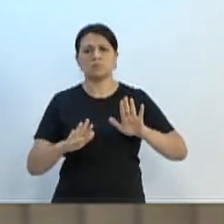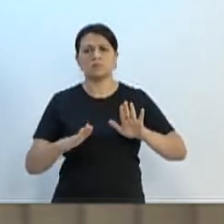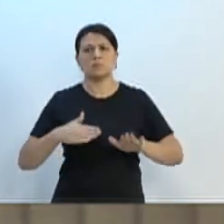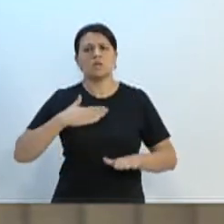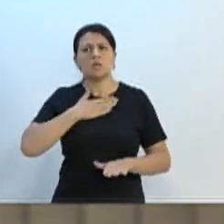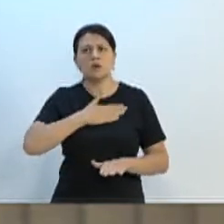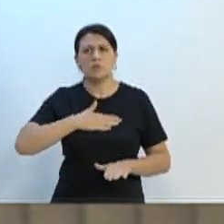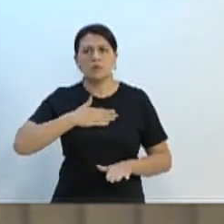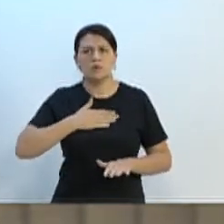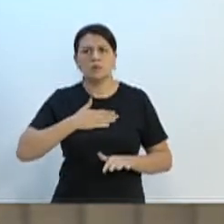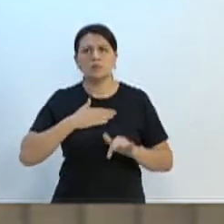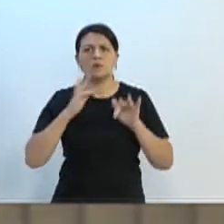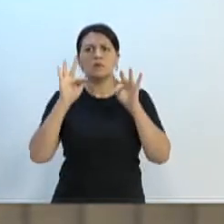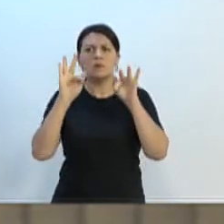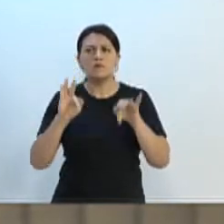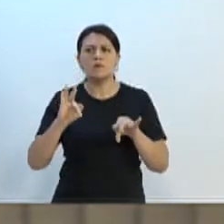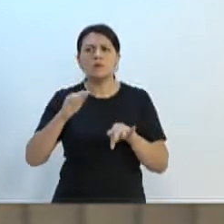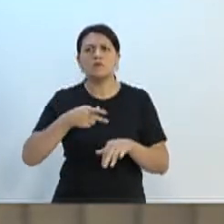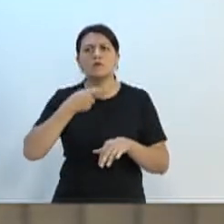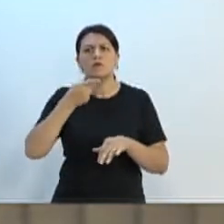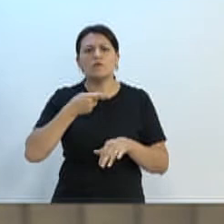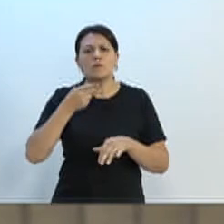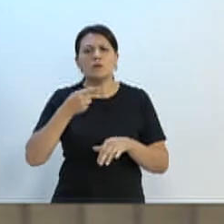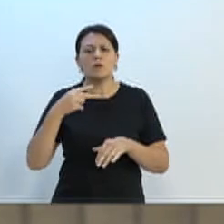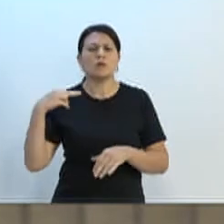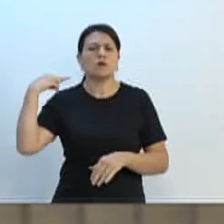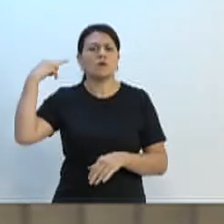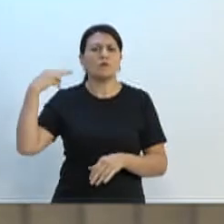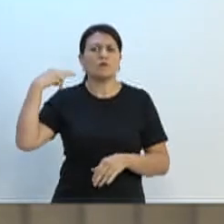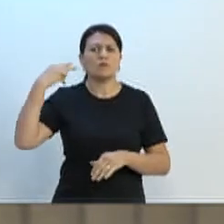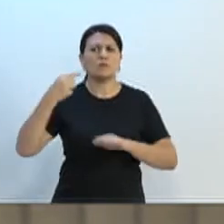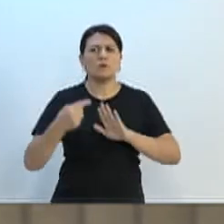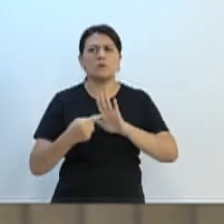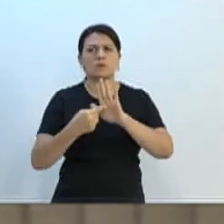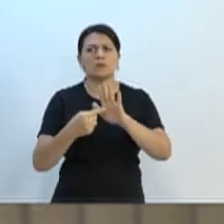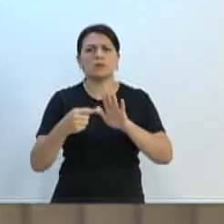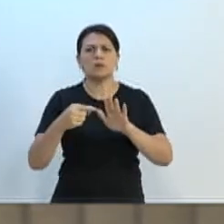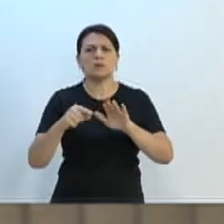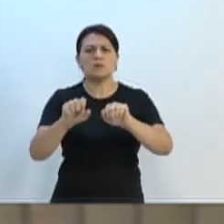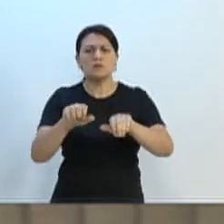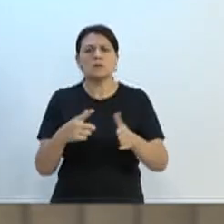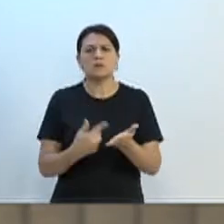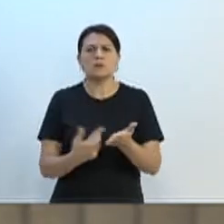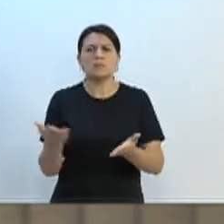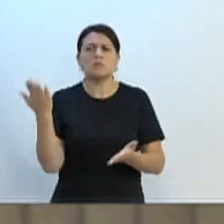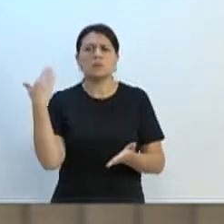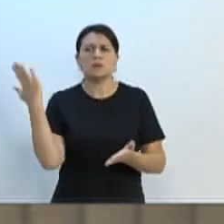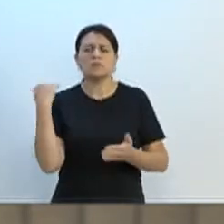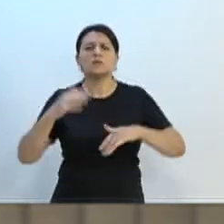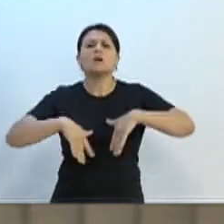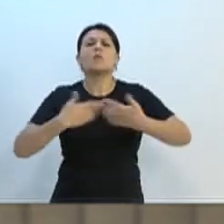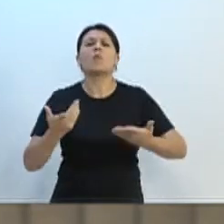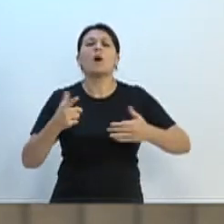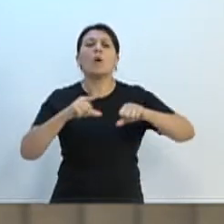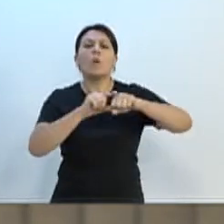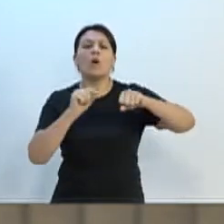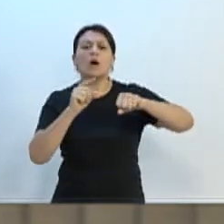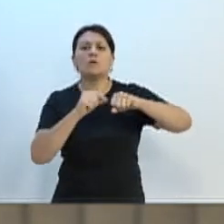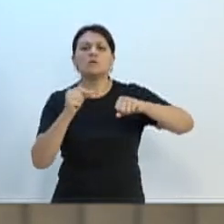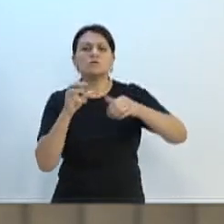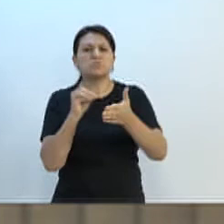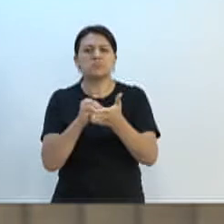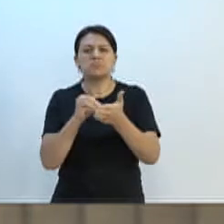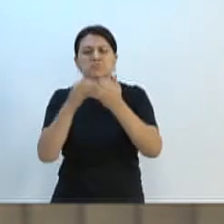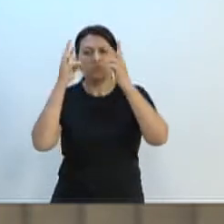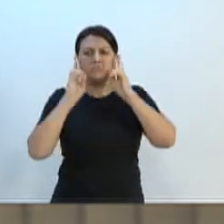final das falas, o vereador demonstrasse, nas sessões passadas, qual foi o artigo que foi desrespeitado pelo vereador